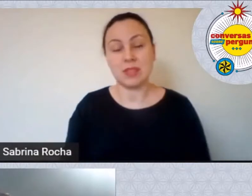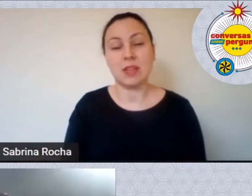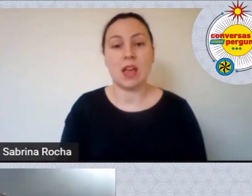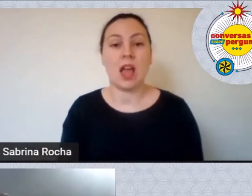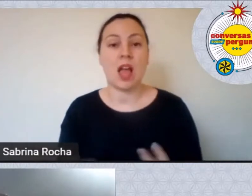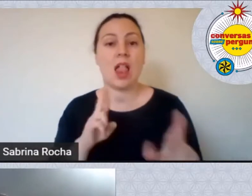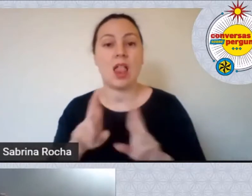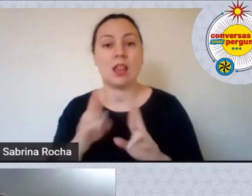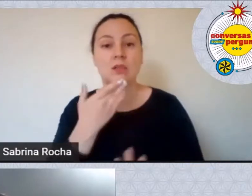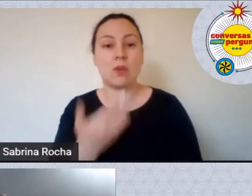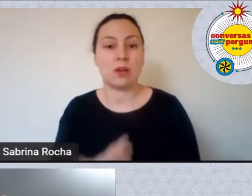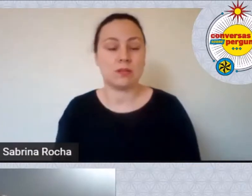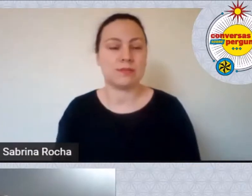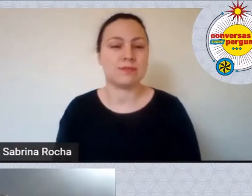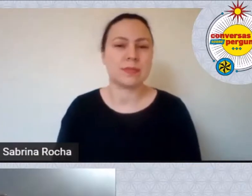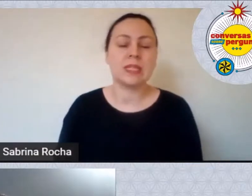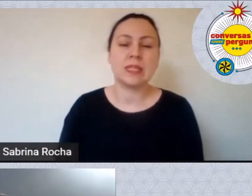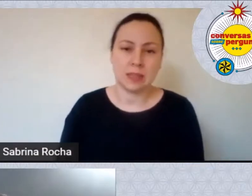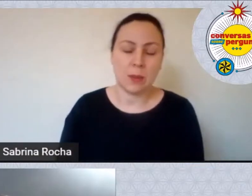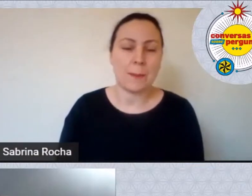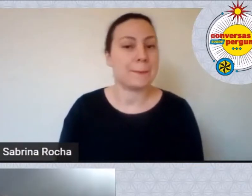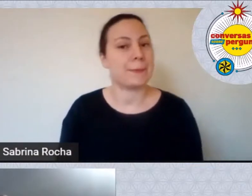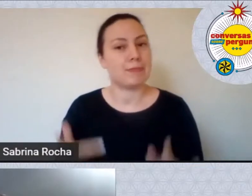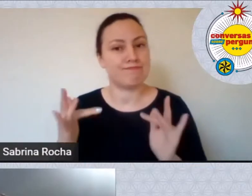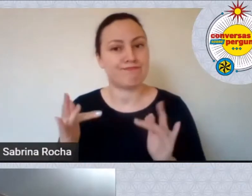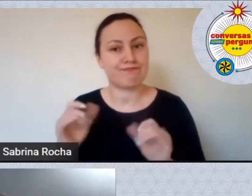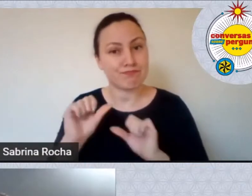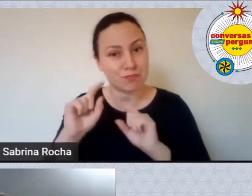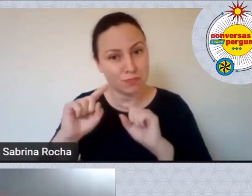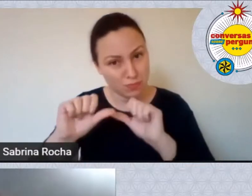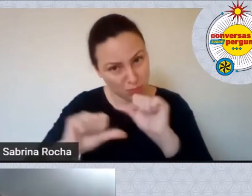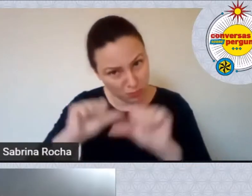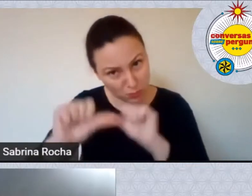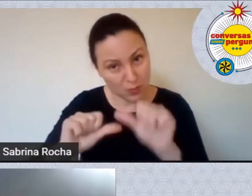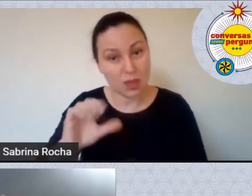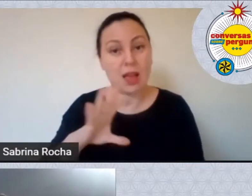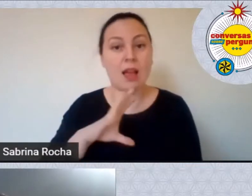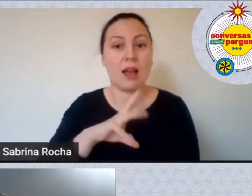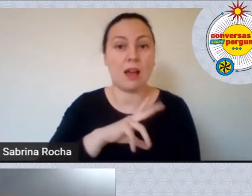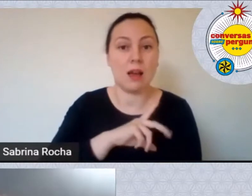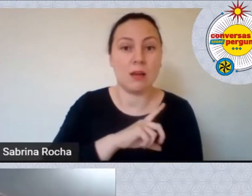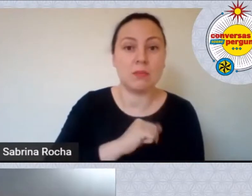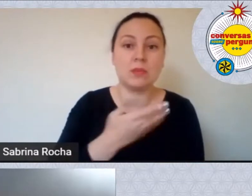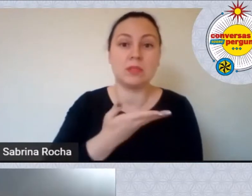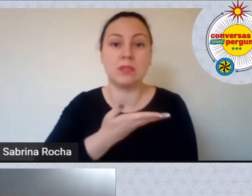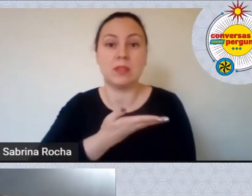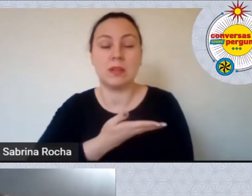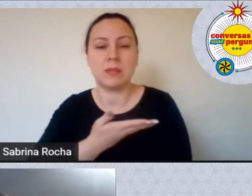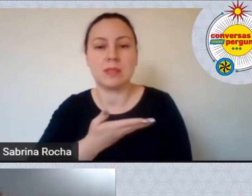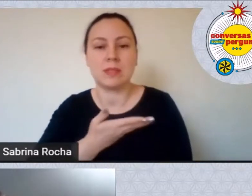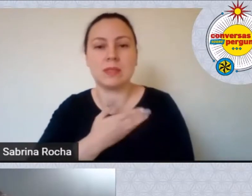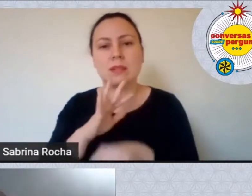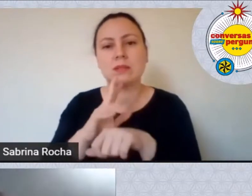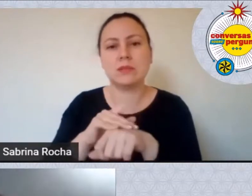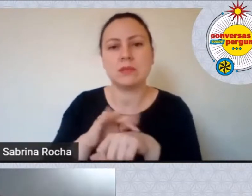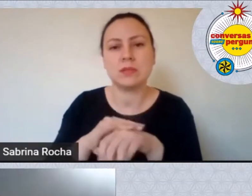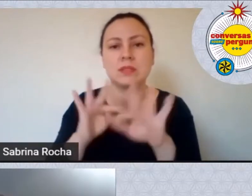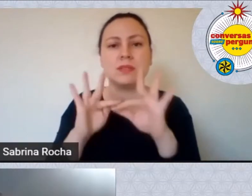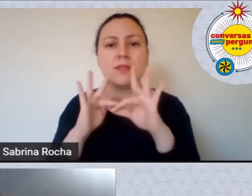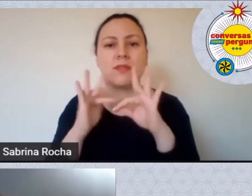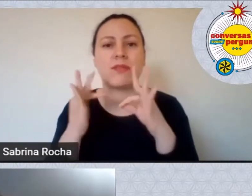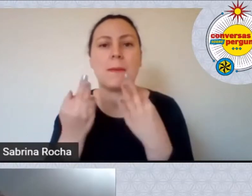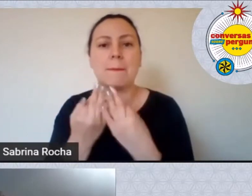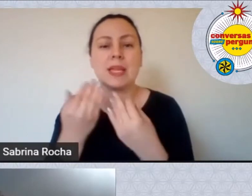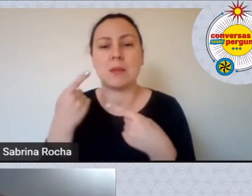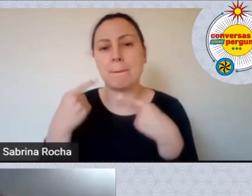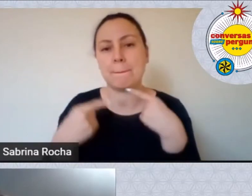efeitos. Isso tem efeitos nos amores, nas amizades, nos adoecimentos, nas famílias. Isso tem efeitos